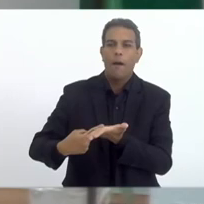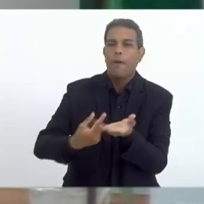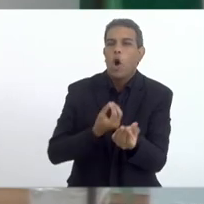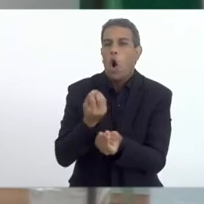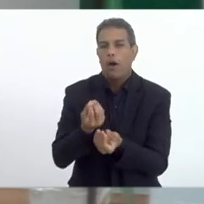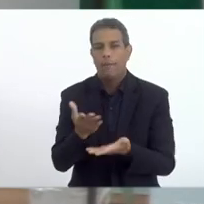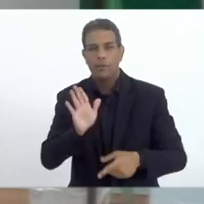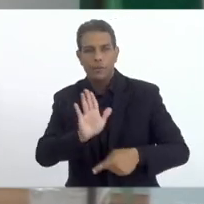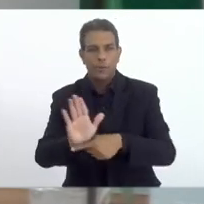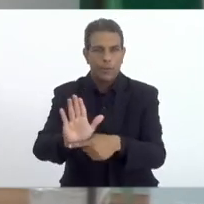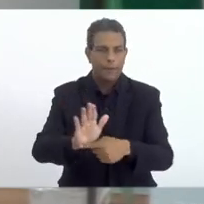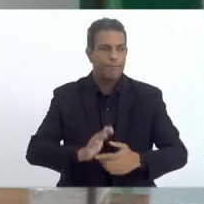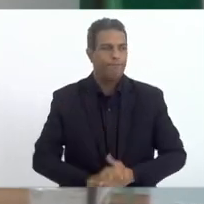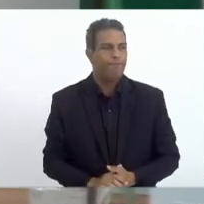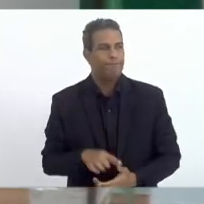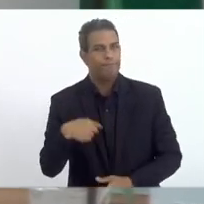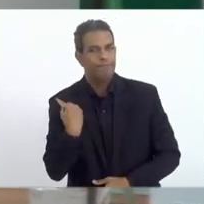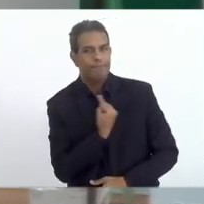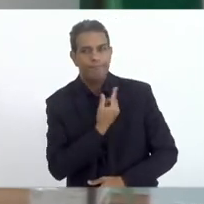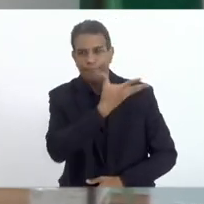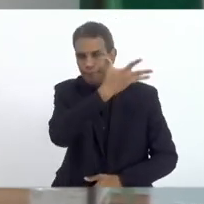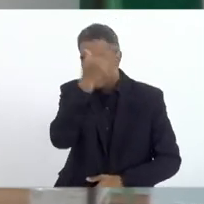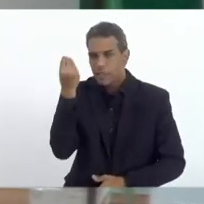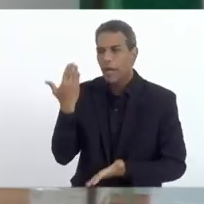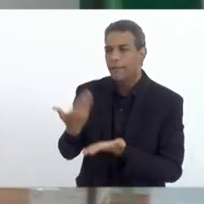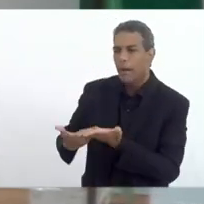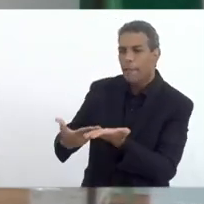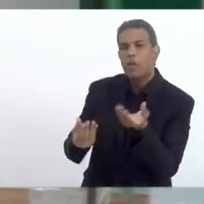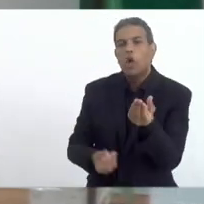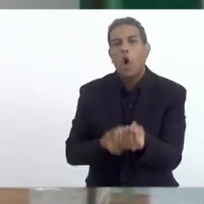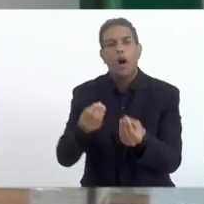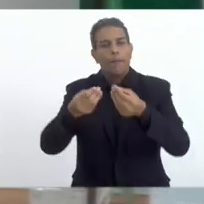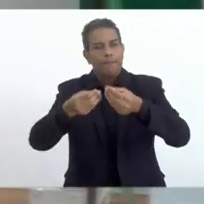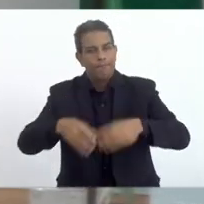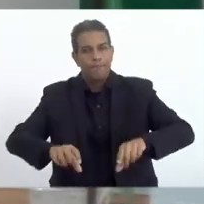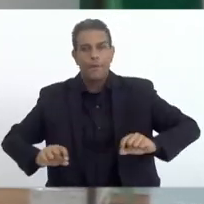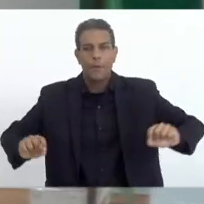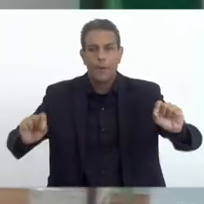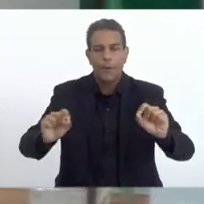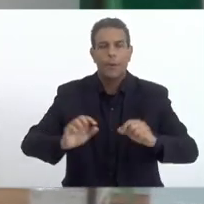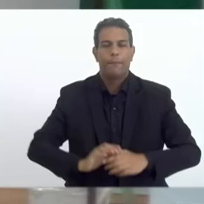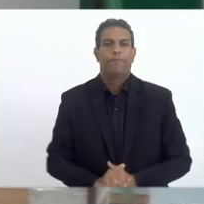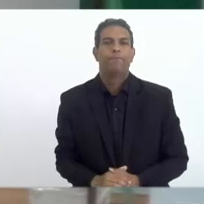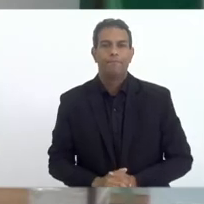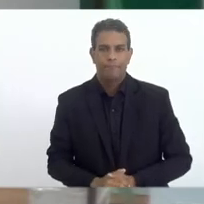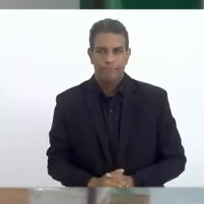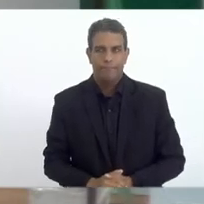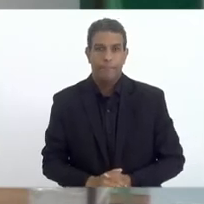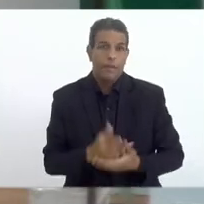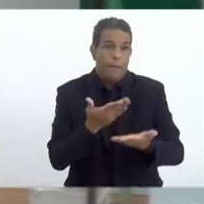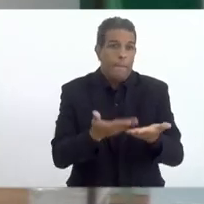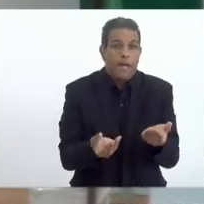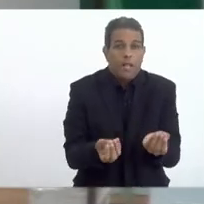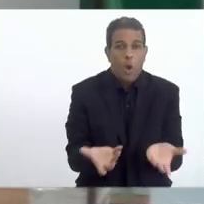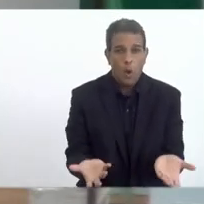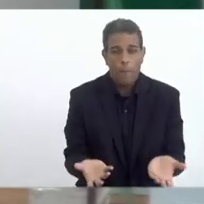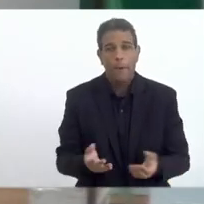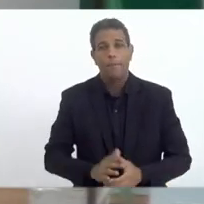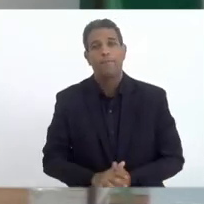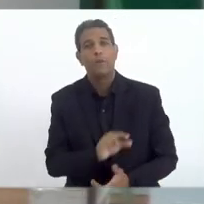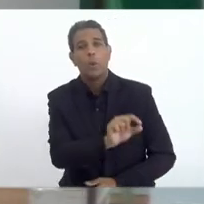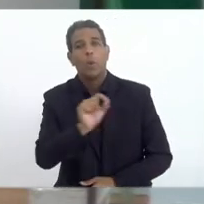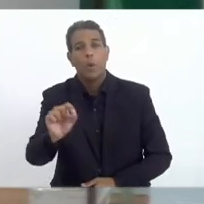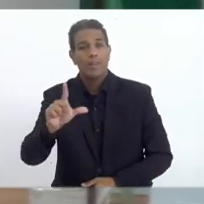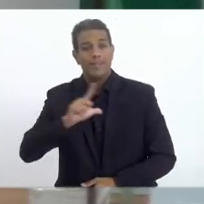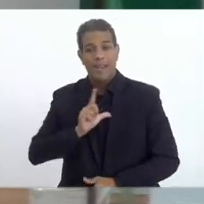compensação? Então, a gente não pode perder isso de vista, né? Perder isso de vista. Porque o